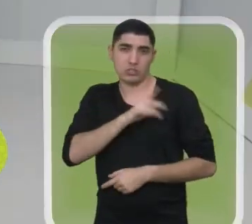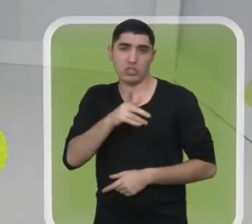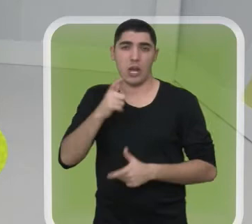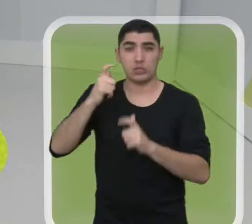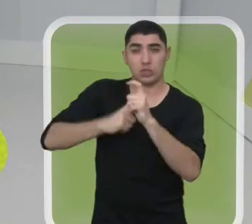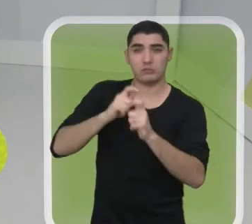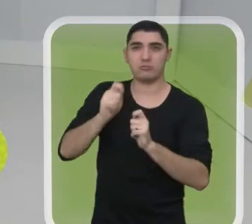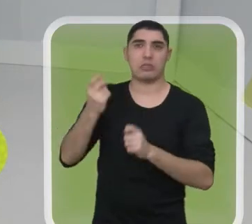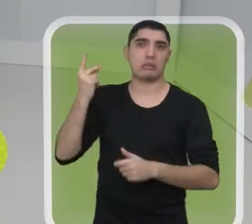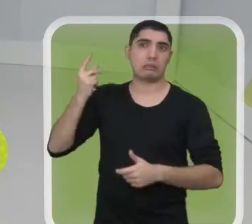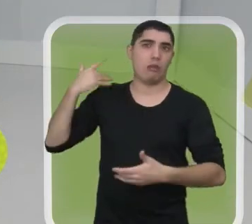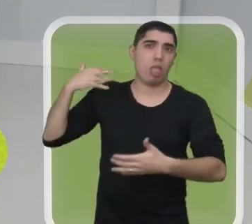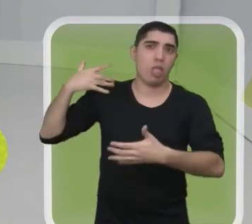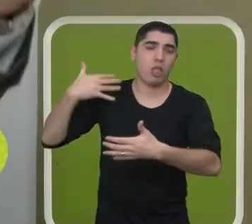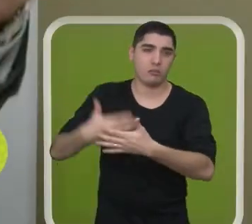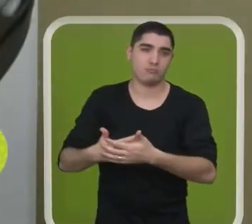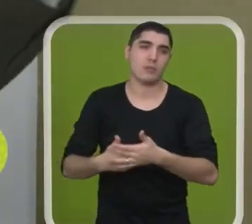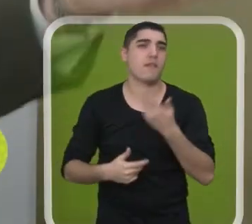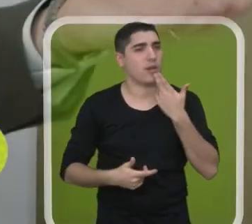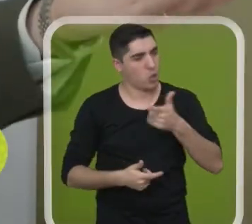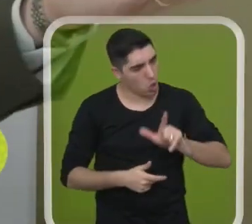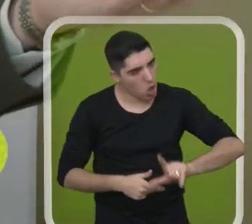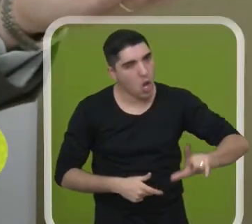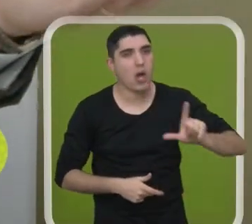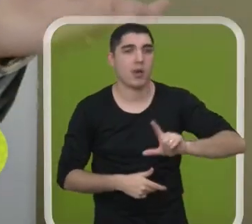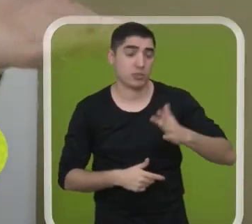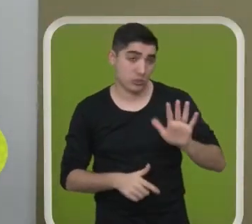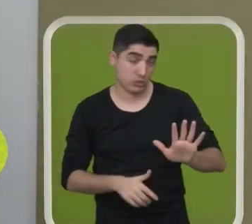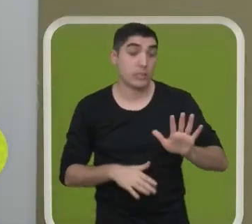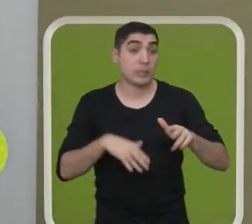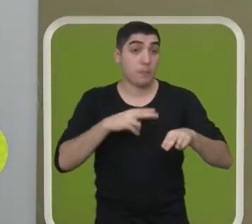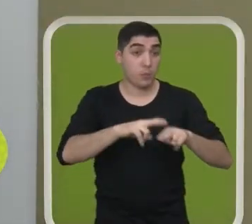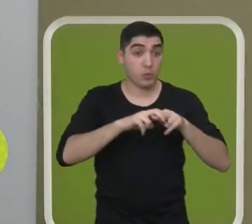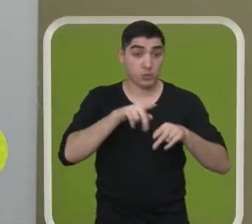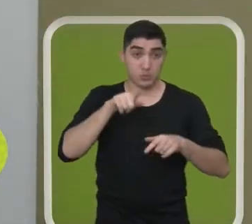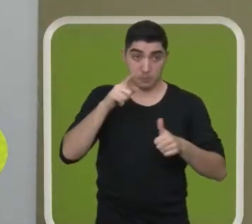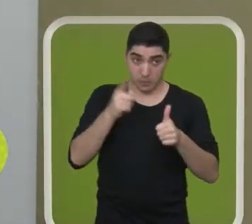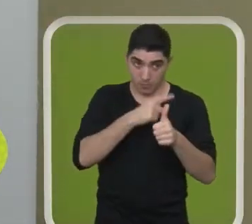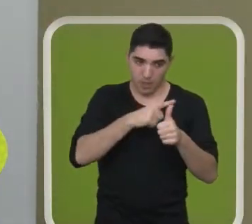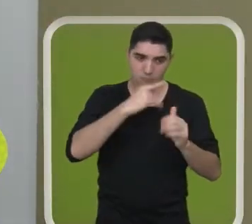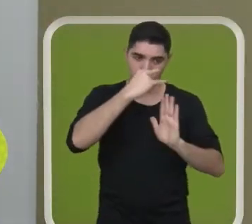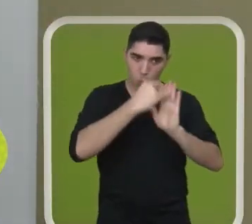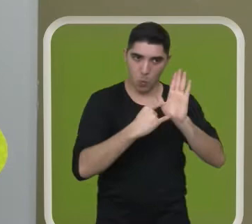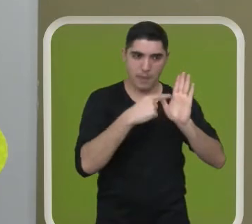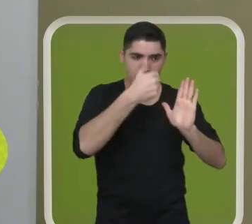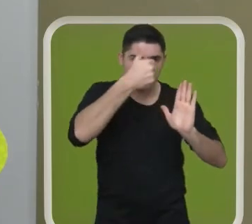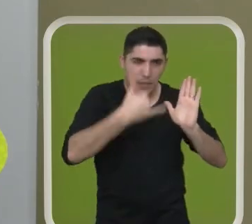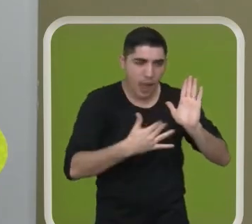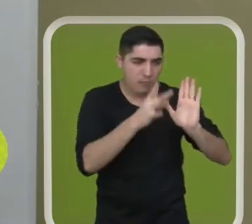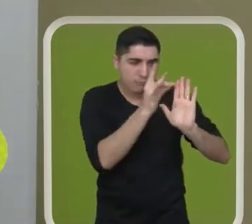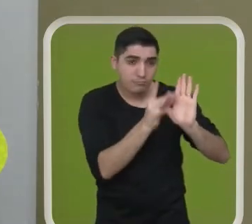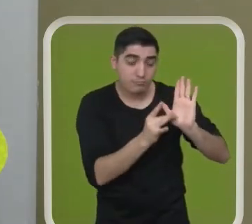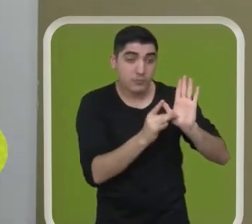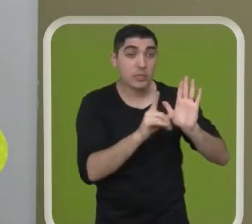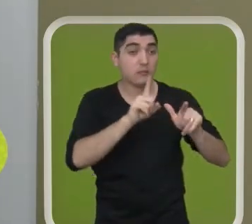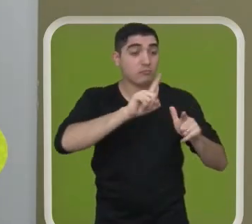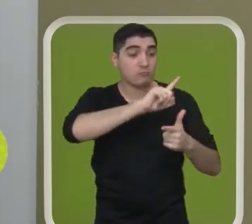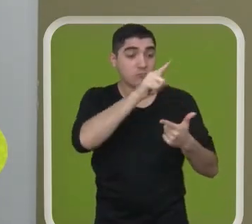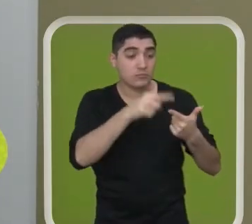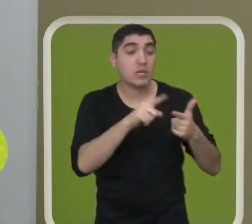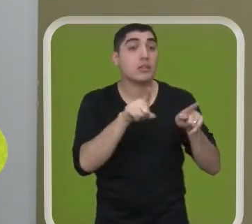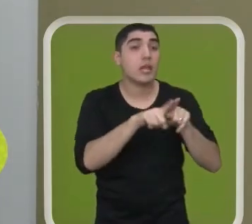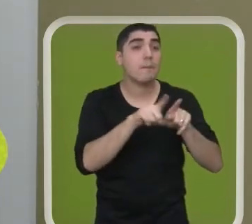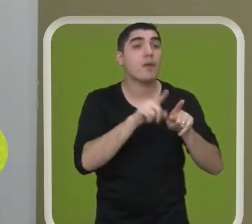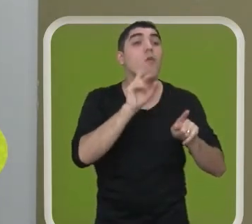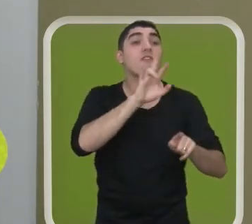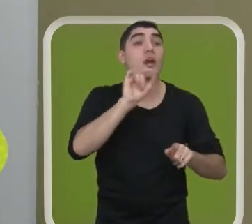menor dúvida. E eu ia falar, esse é um grande feito, e a segunda questão que eu acho importantíssima é a publicidade que isso trará.